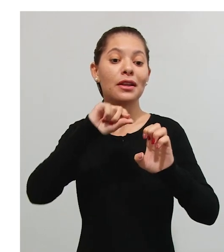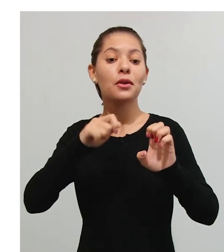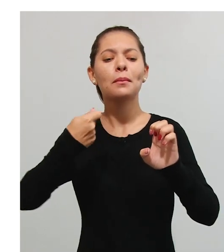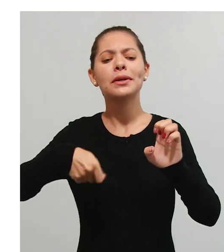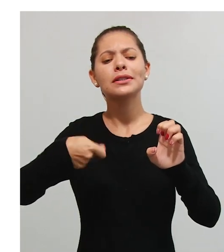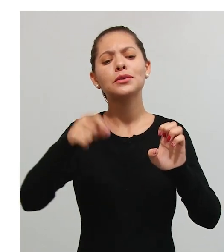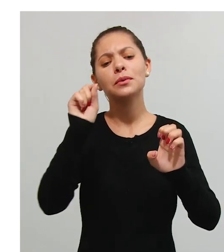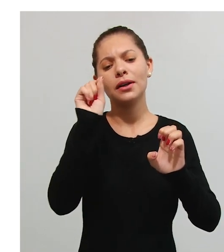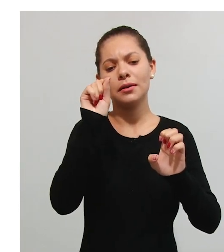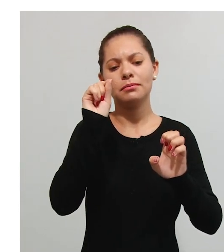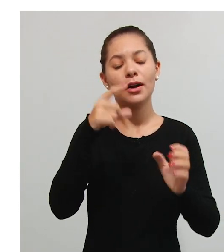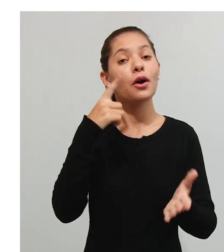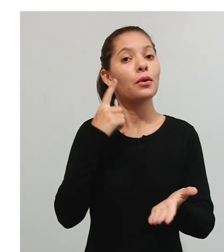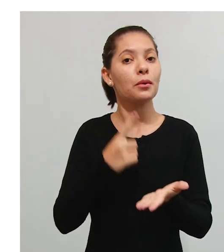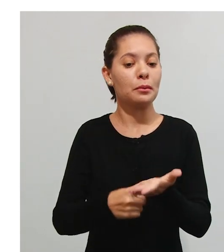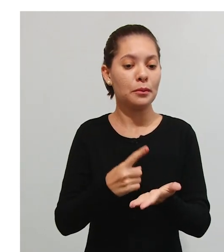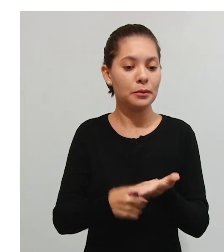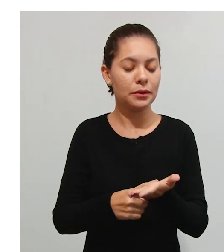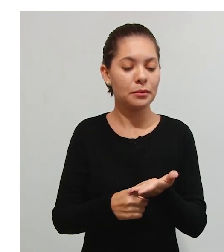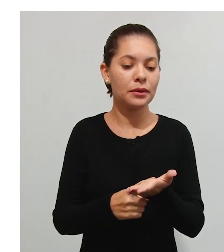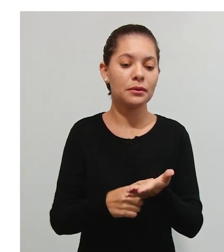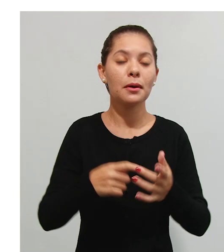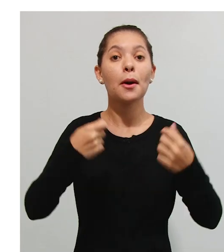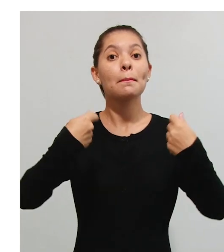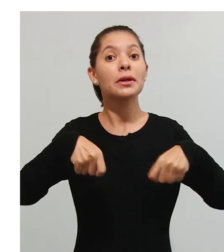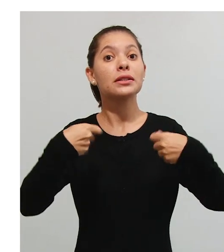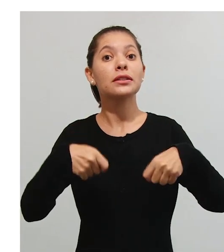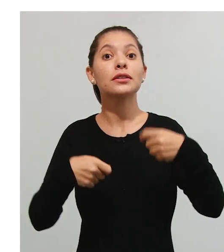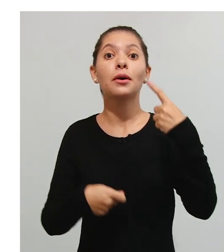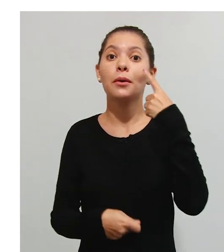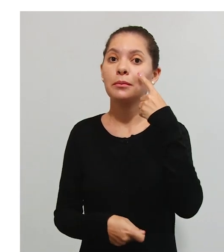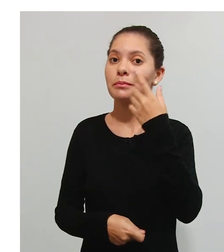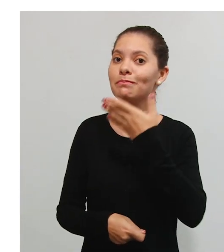ele precisa ter também comprometimento, precisa ter